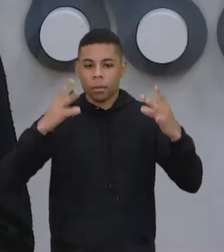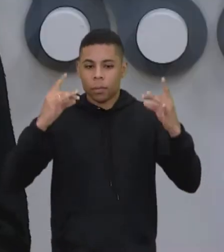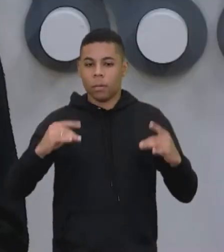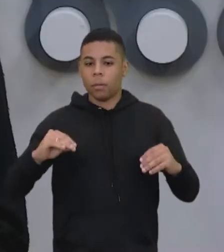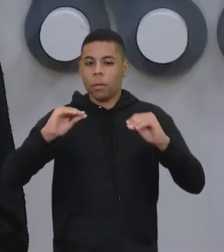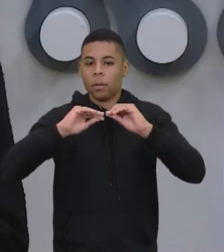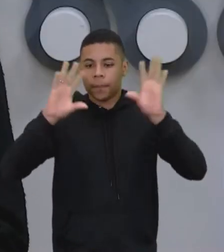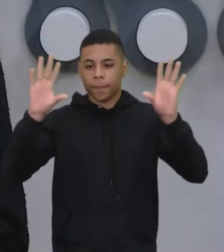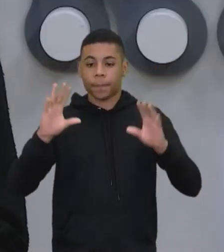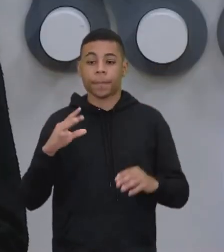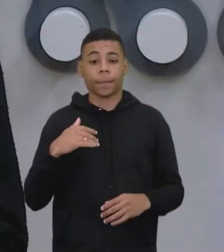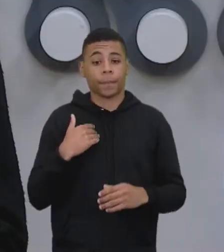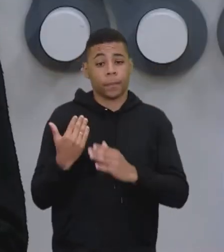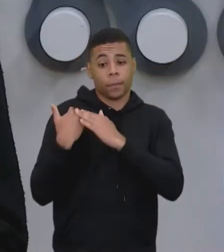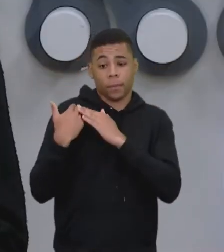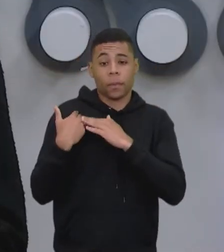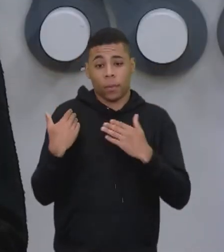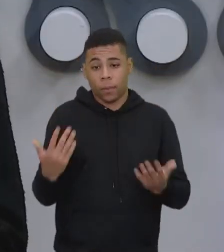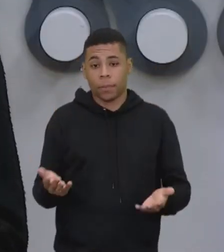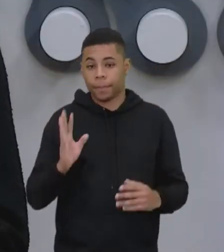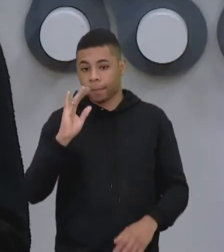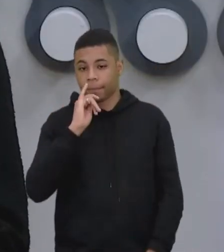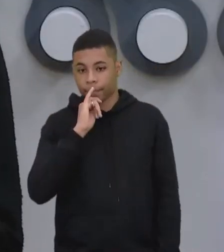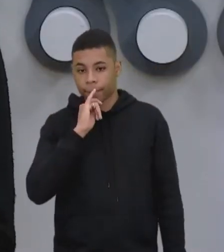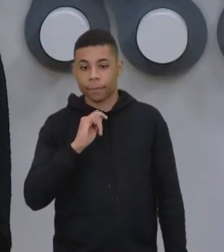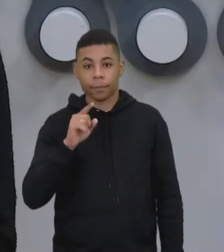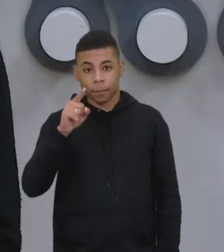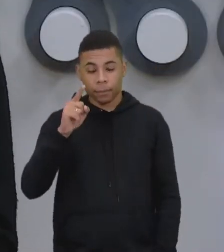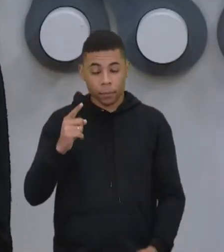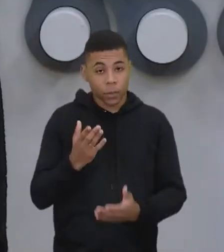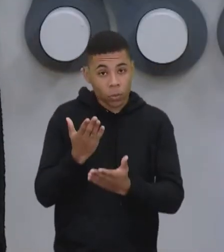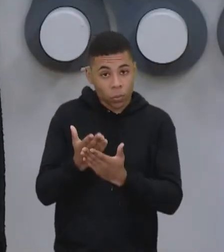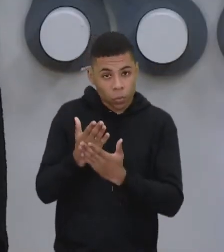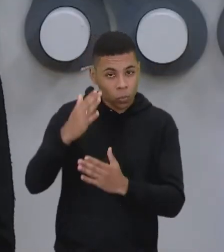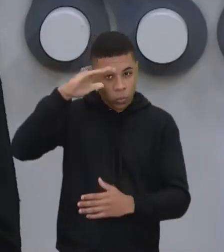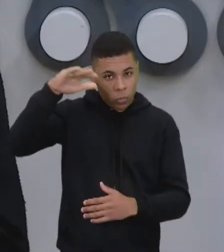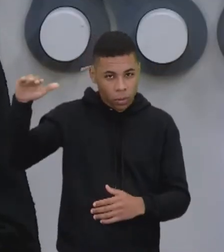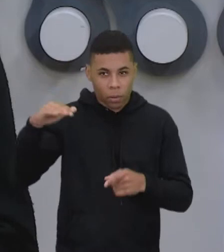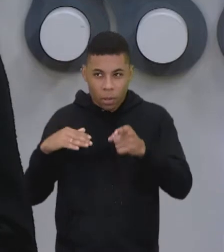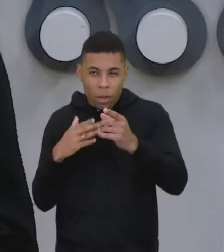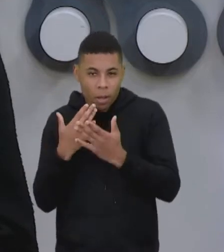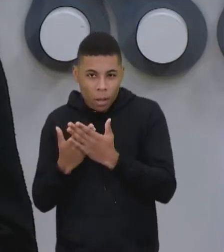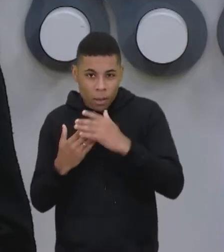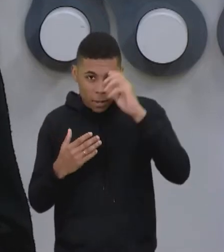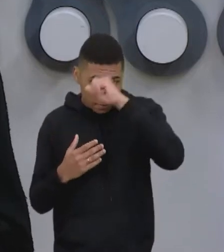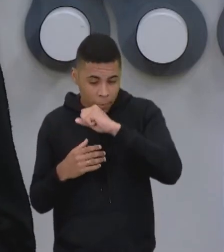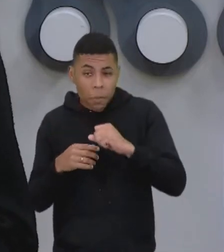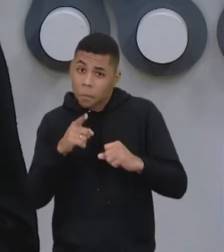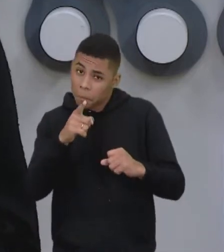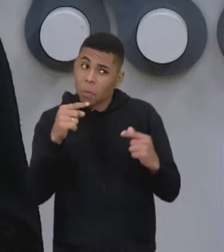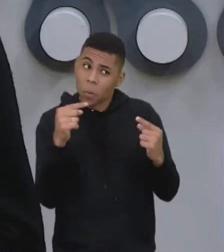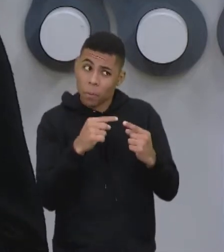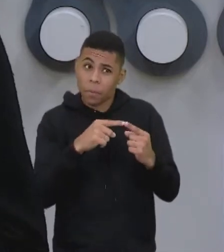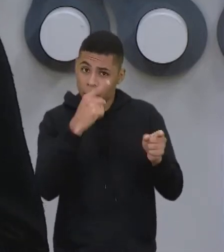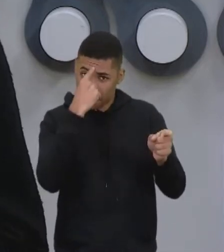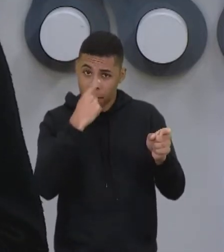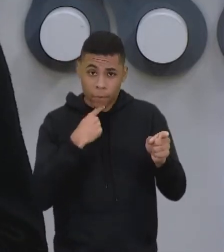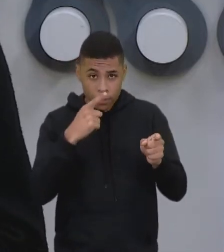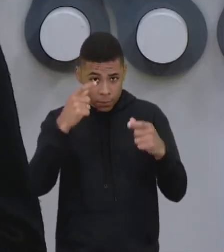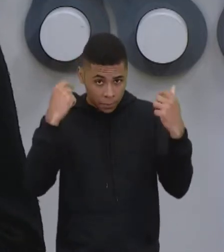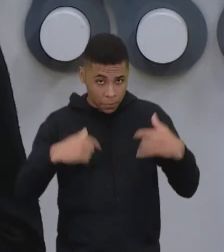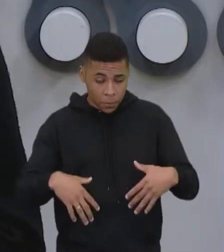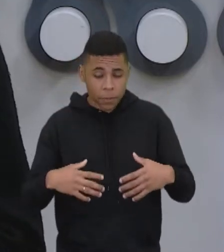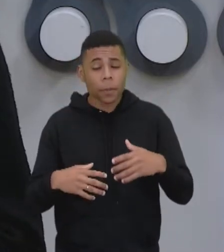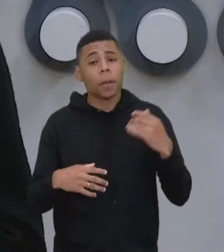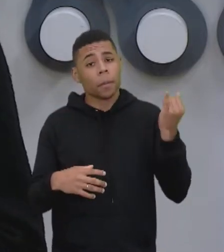você qual é a responsabilidade. Eu acho que o que o estudante tem aprendido nessa aula, e ele também se encaixa nesse perfil que você falou, é que